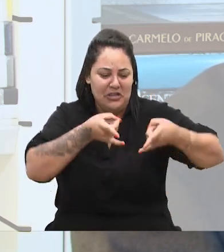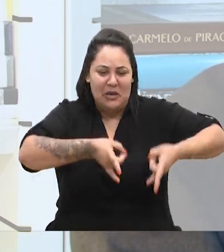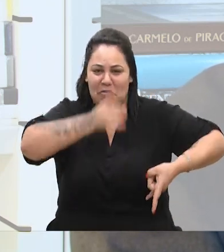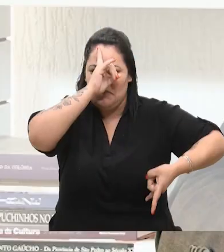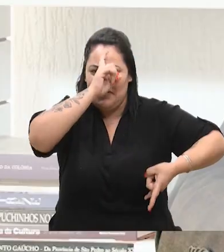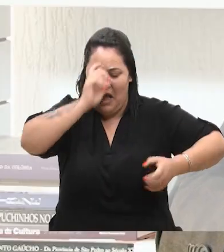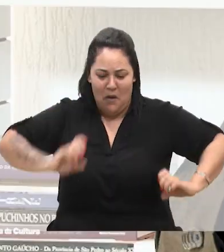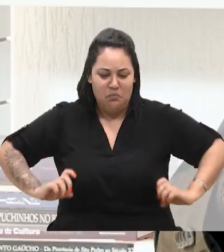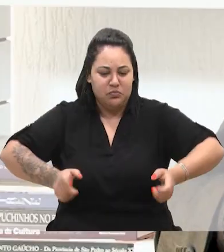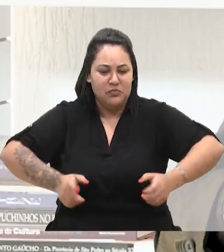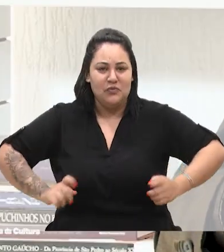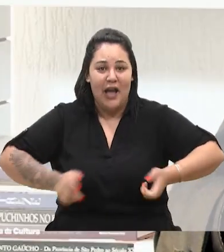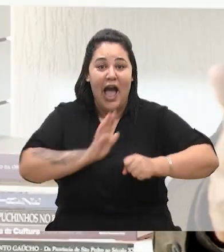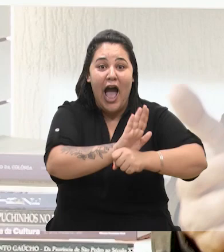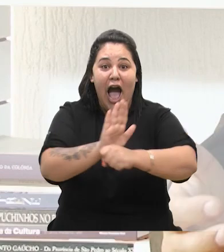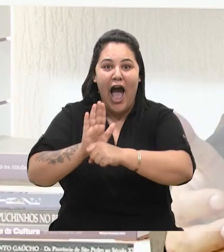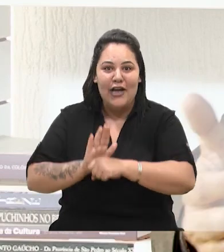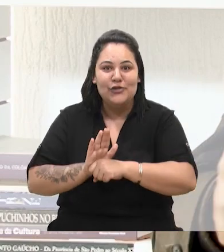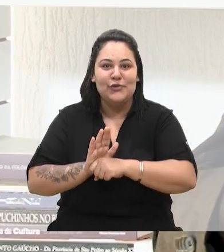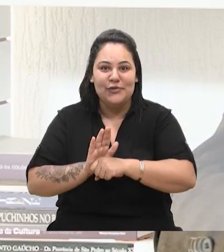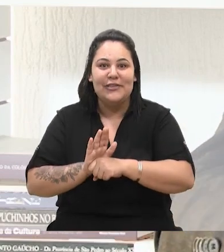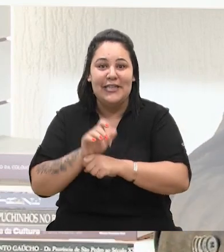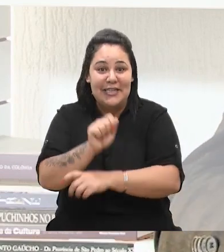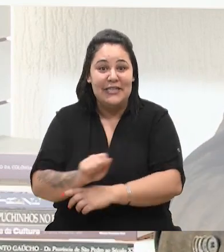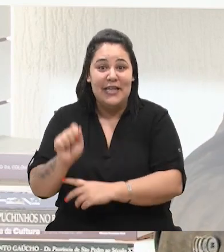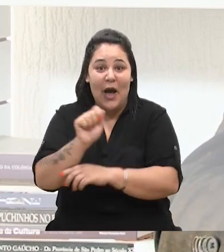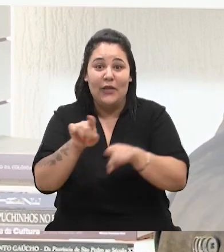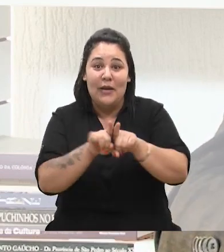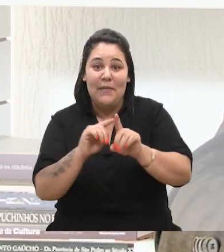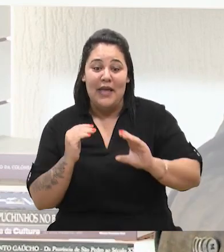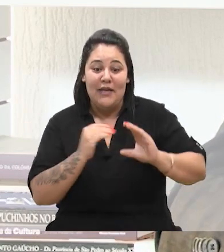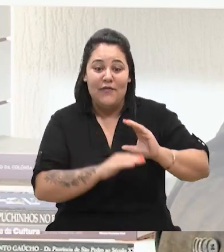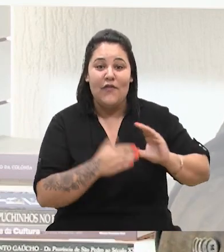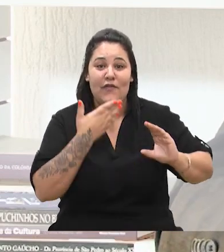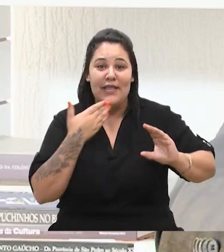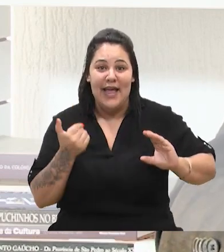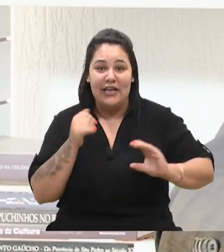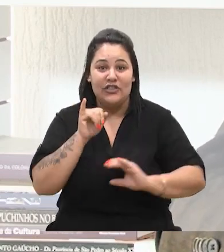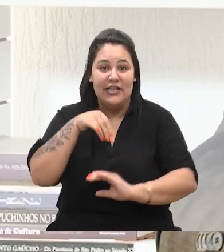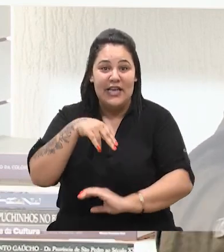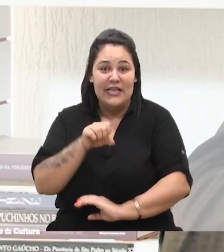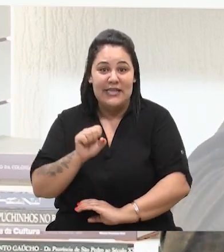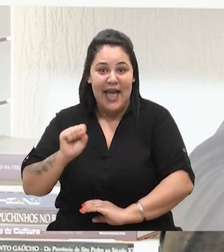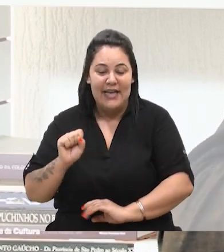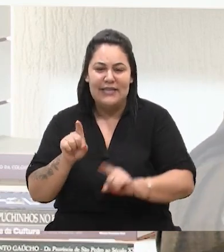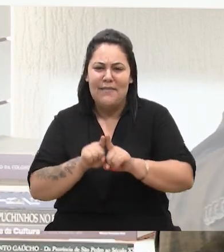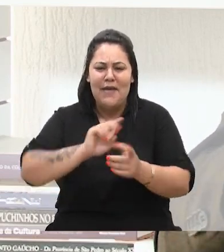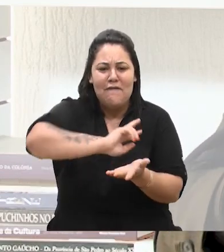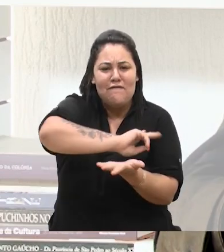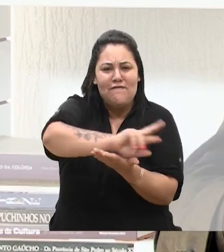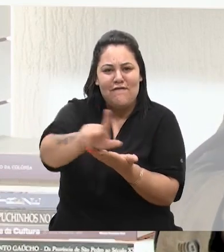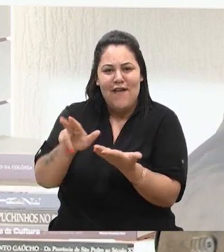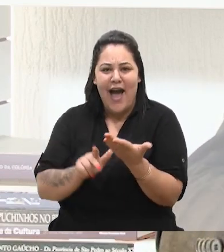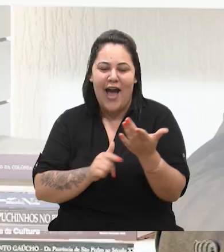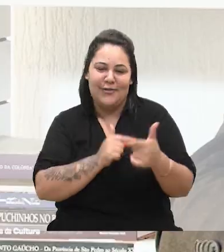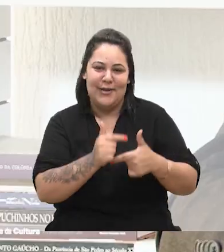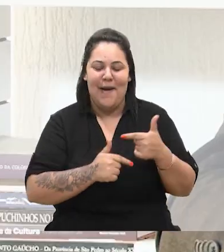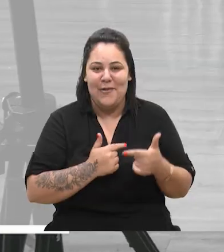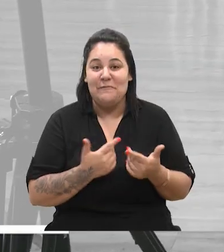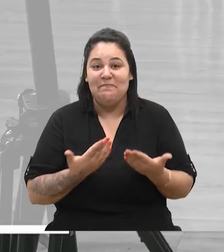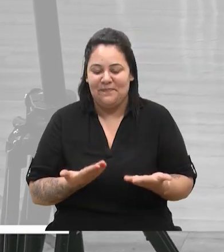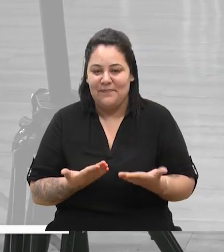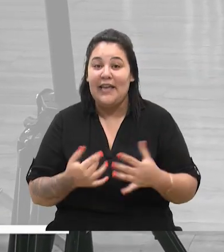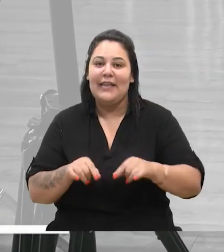de rodas, auxílios assistenciais, encaminhamentos de benefícios de INSS, entre outros diversos nesse